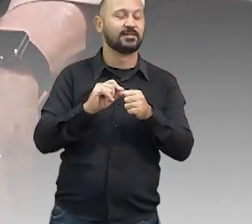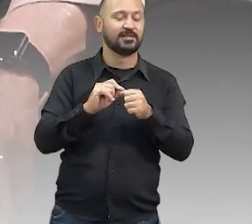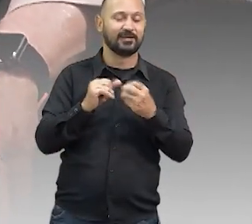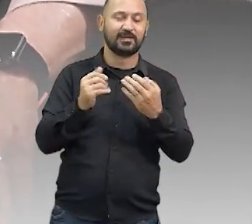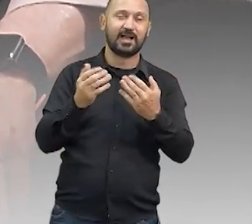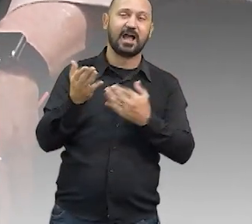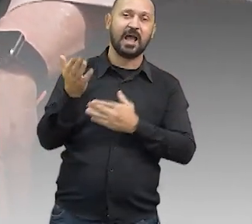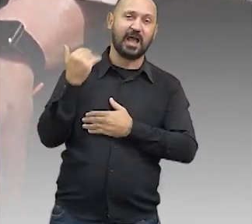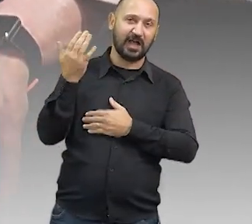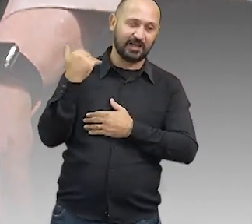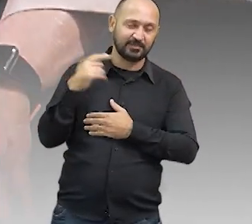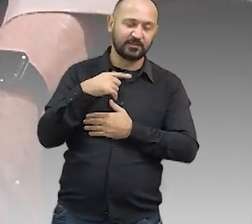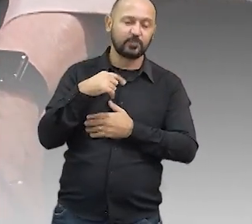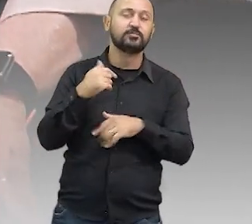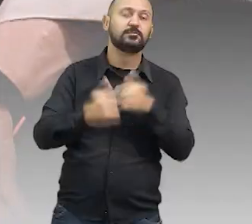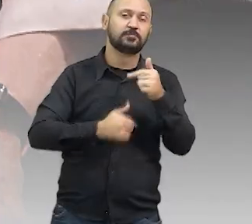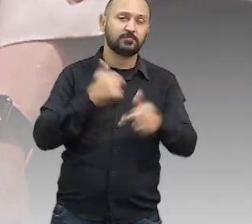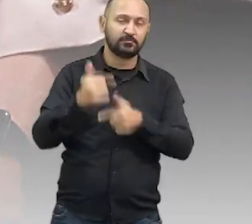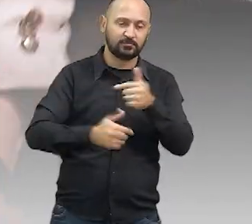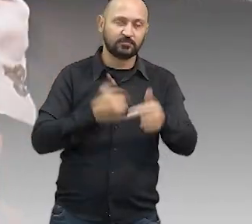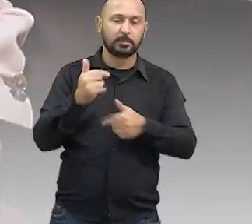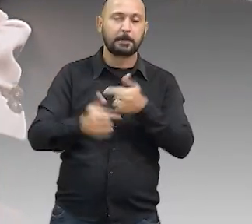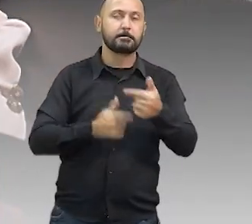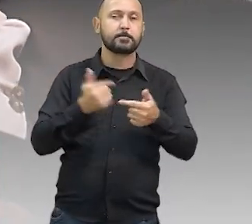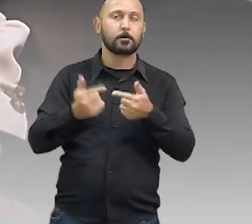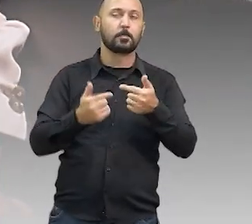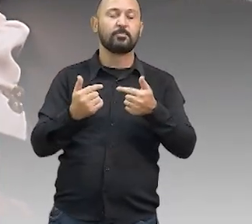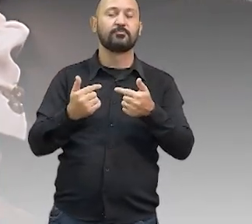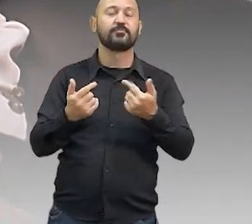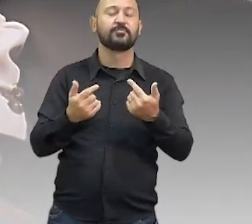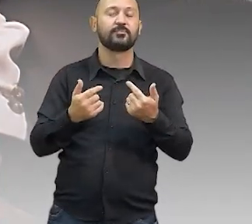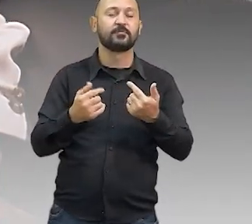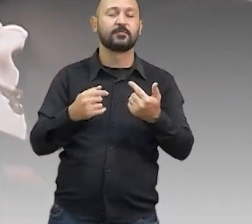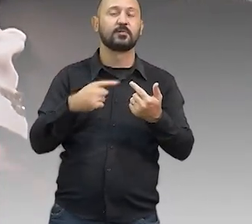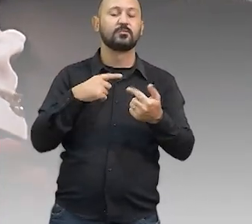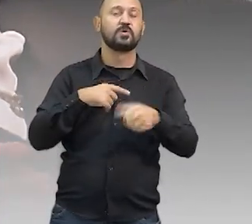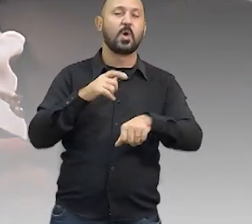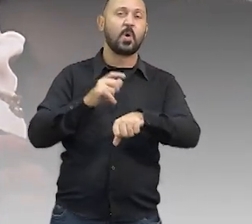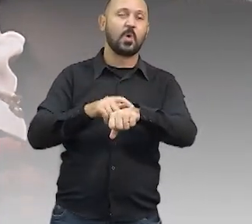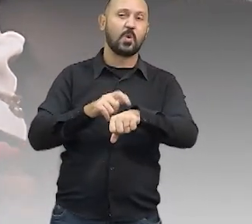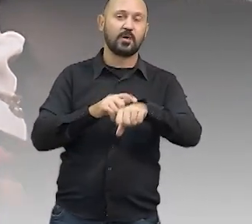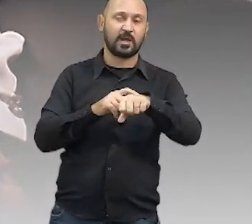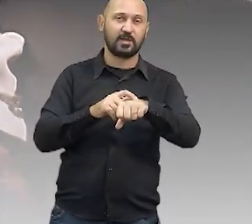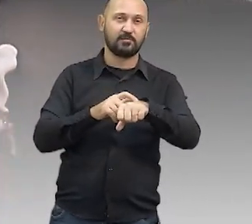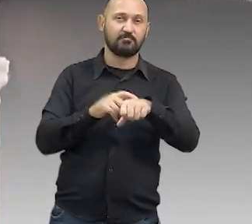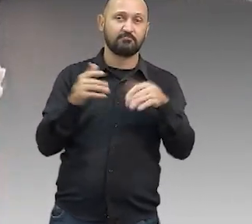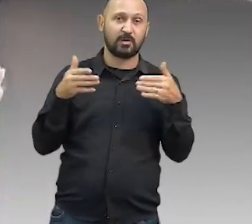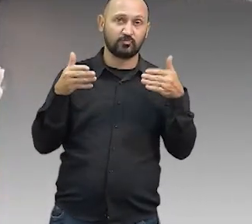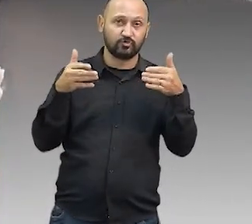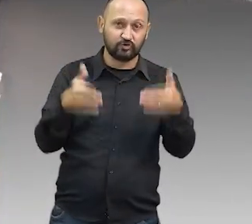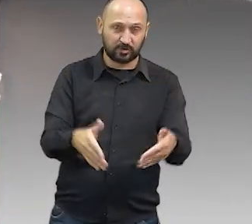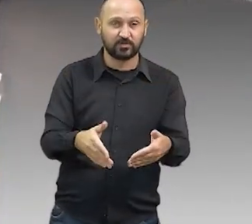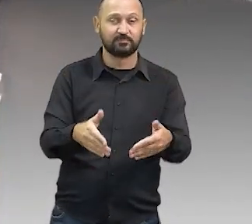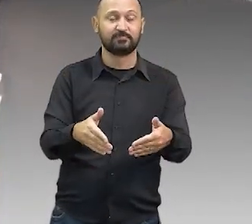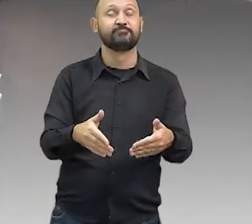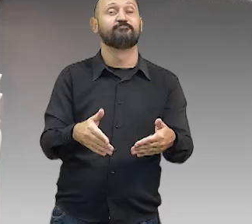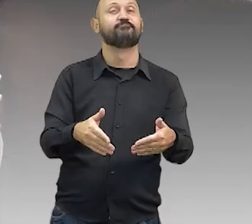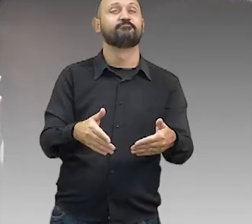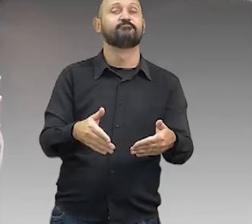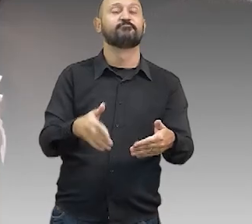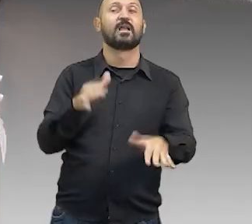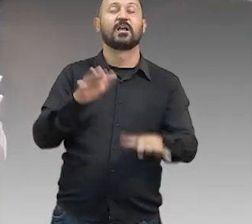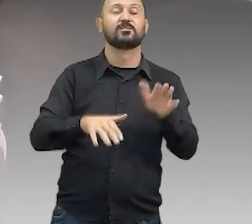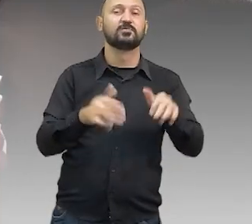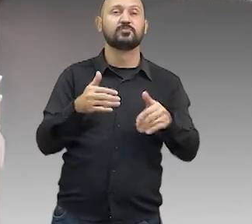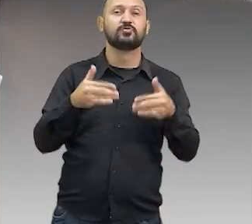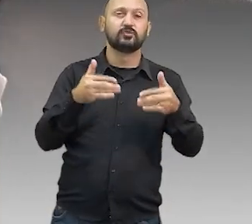Antes, quando eu trabalhava nos jornais, eu tinha horário para chegar. E às vezes, nem chegar, eu